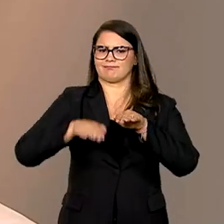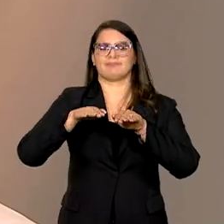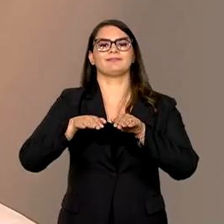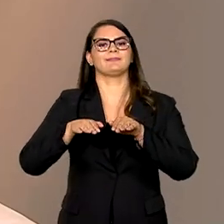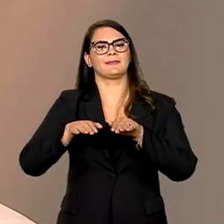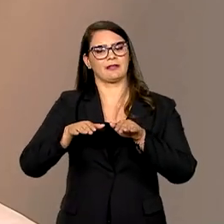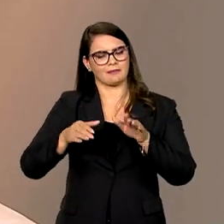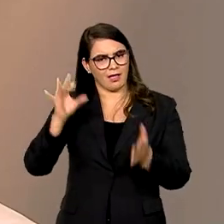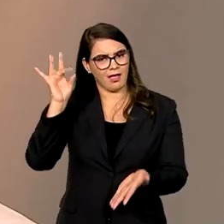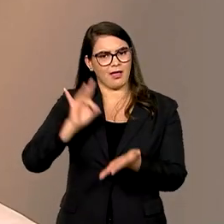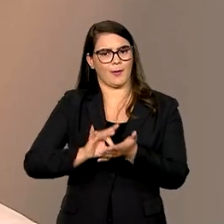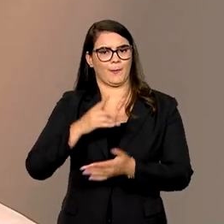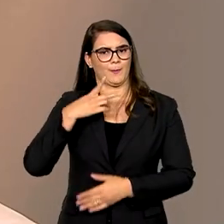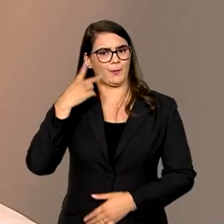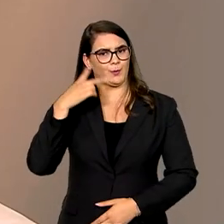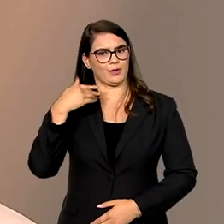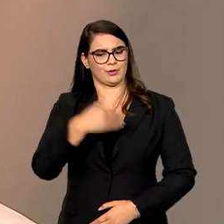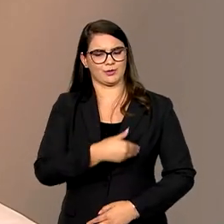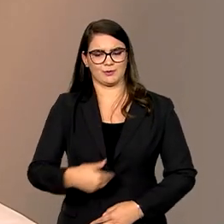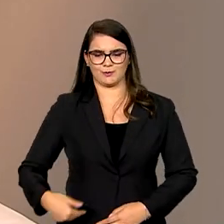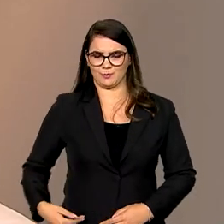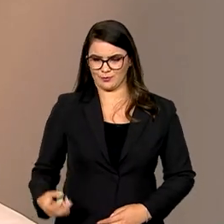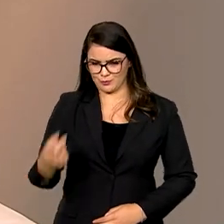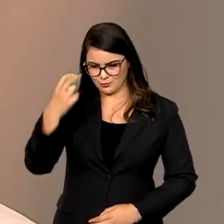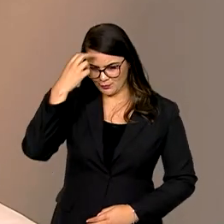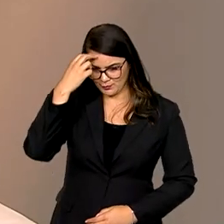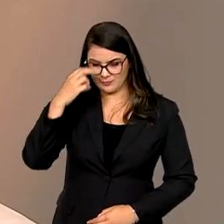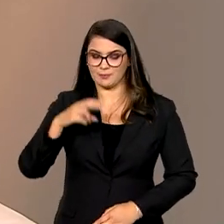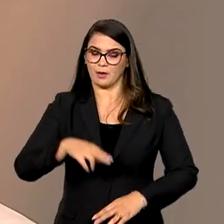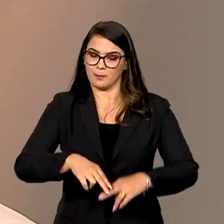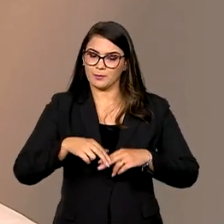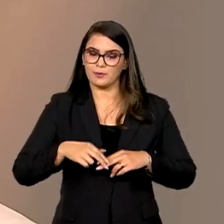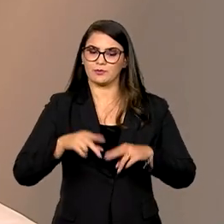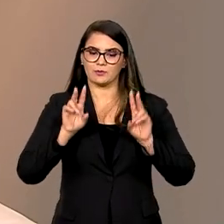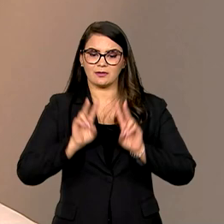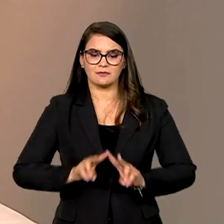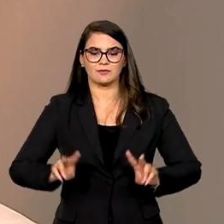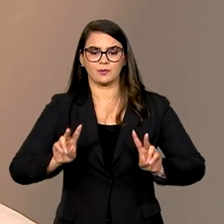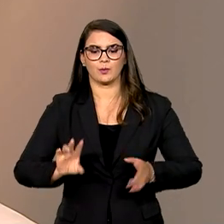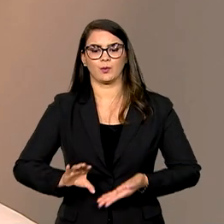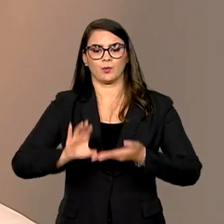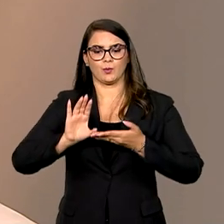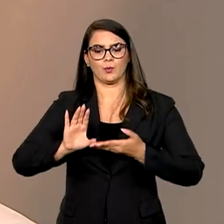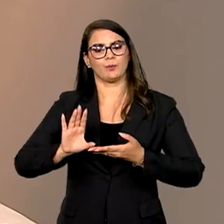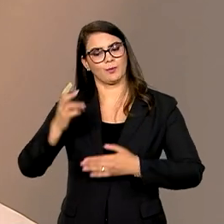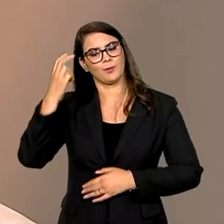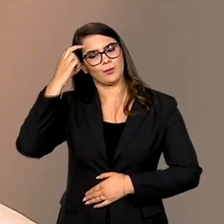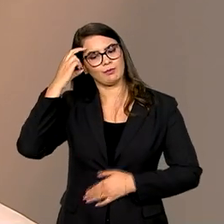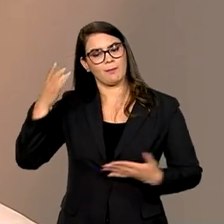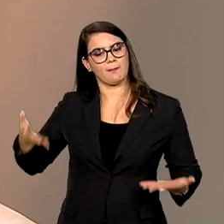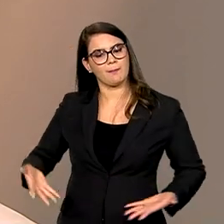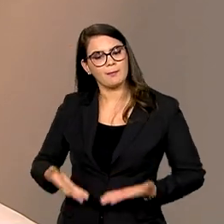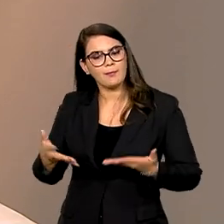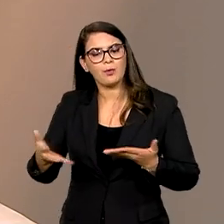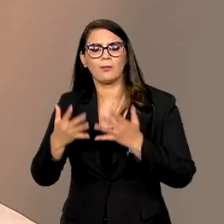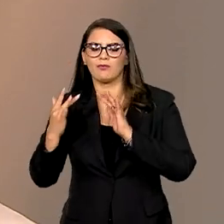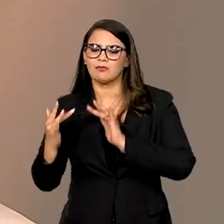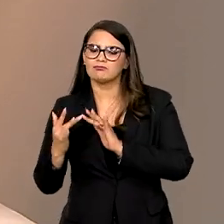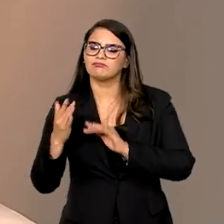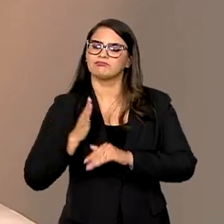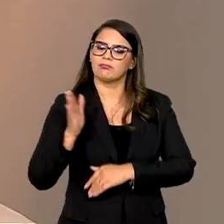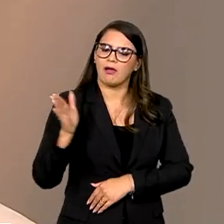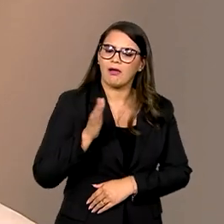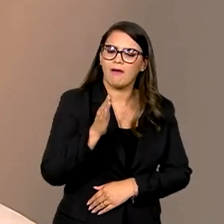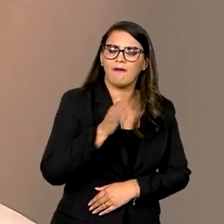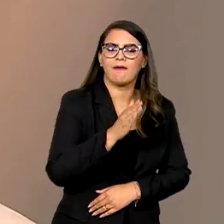e da consolidação de políticas públicas de cultura. É nesse sentido que a gente enxerga os comitês de cultura, né? Promover acesso,